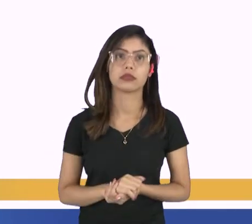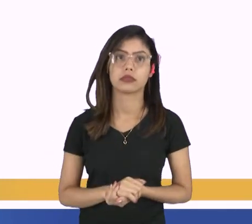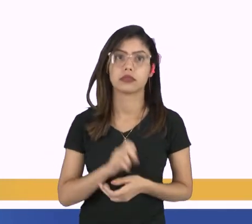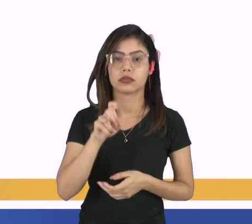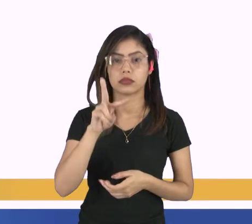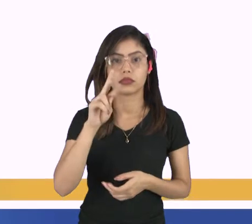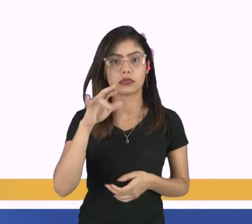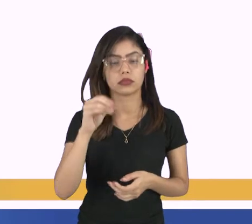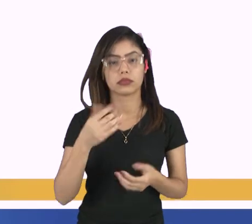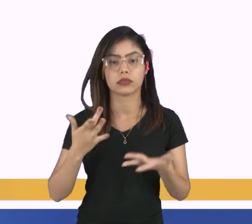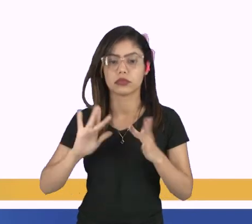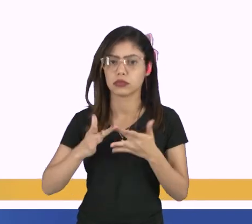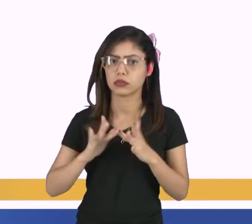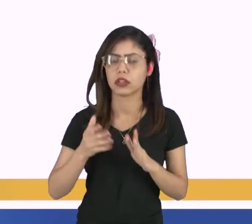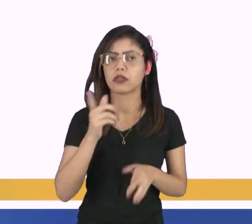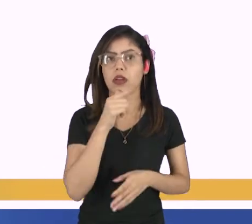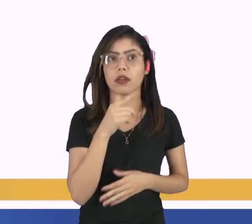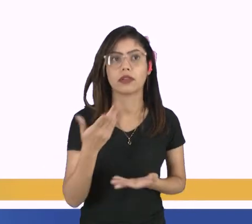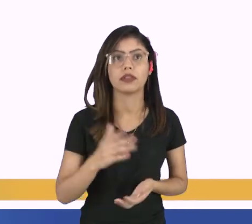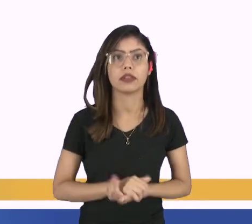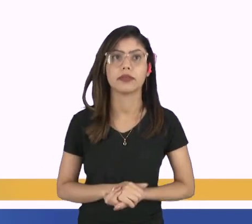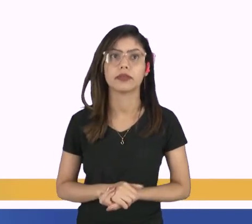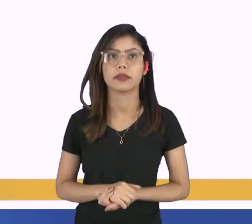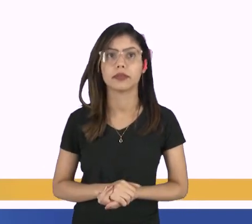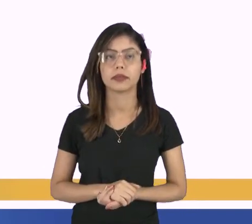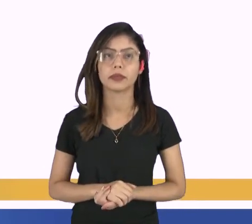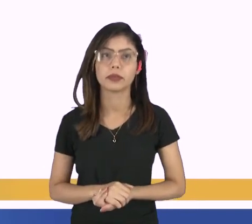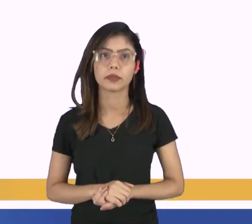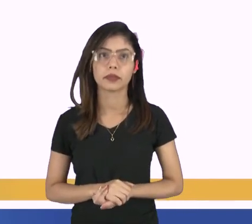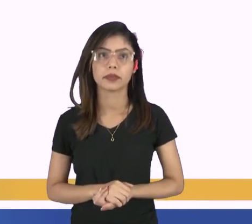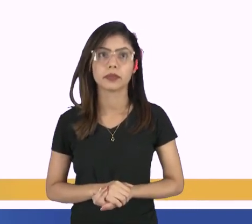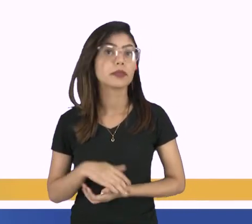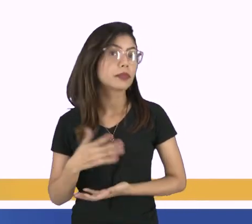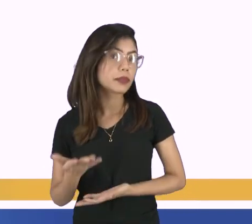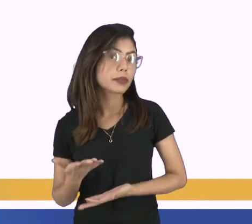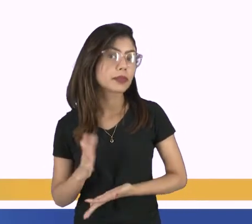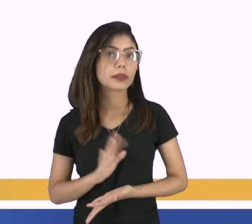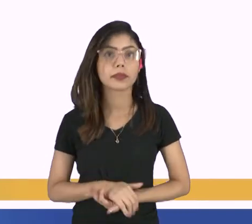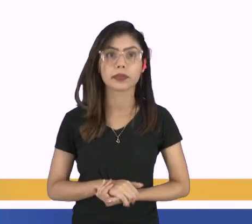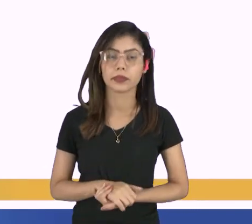vetor não tem relação com a água. Qual vai ser ela? E aí?